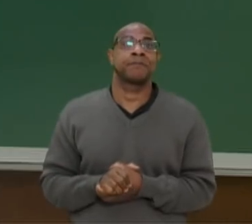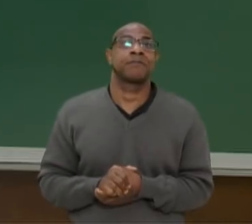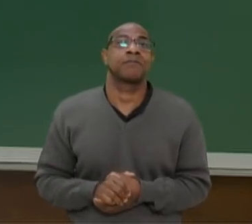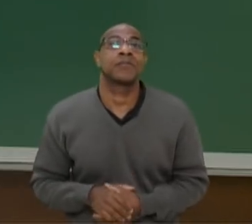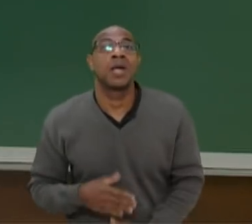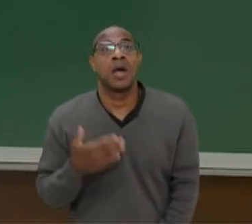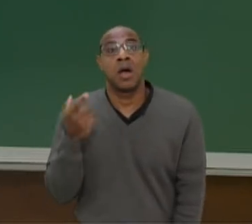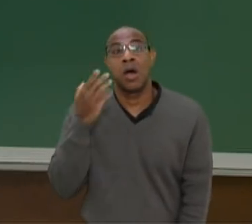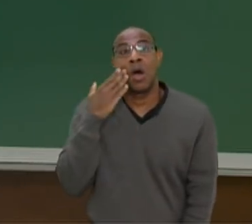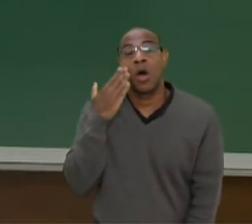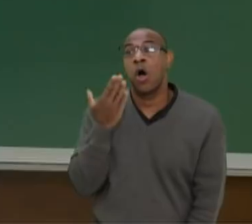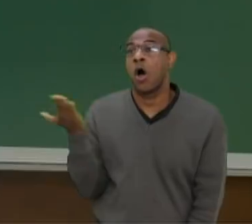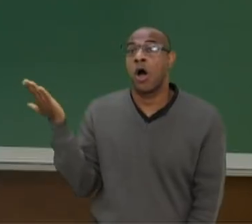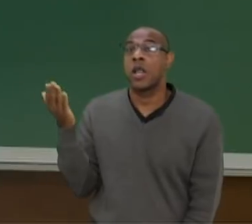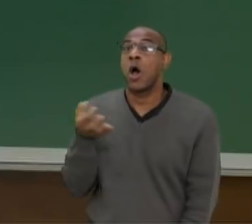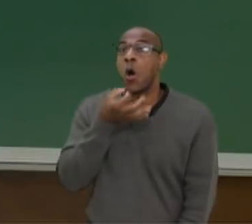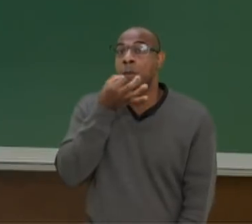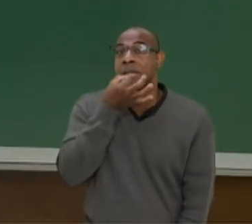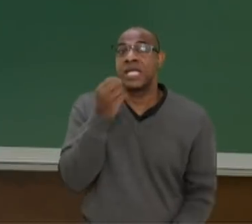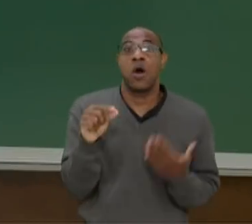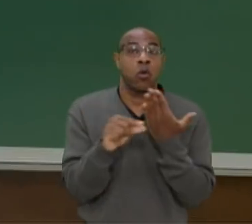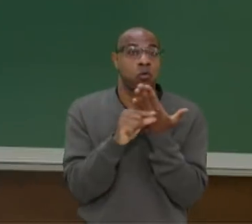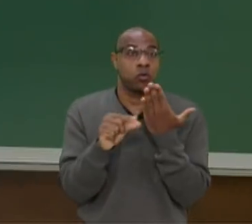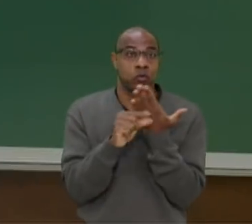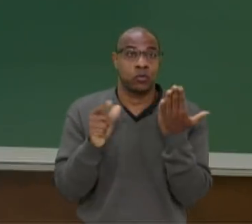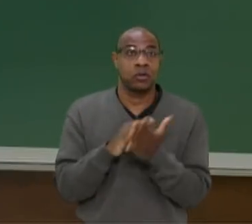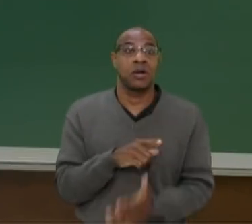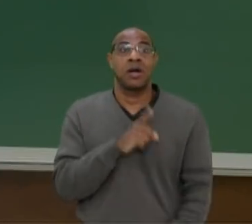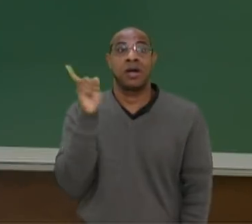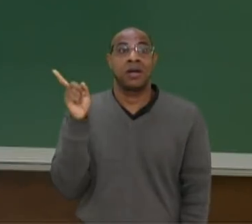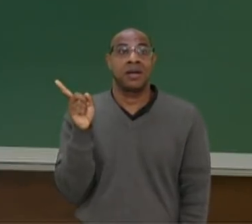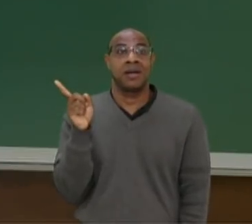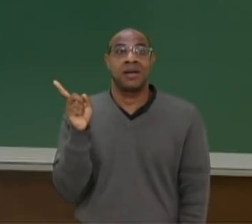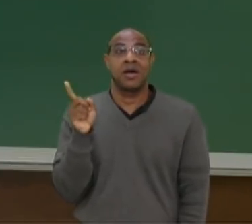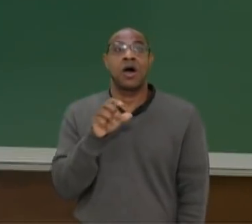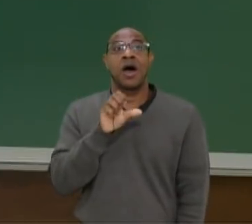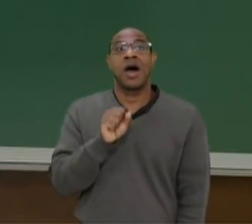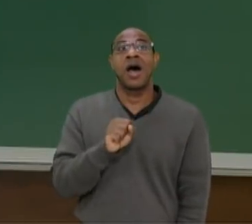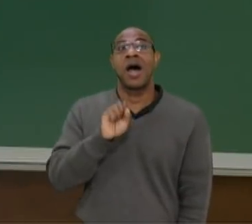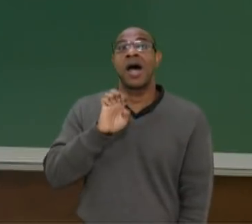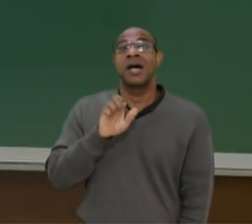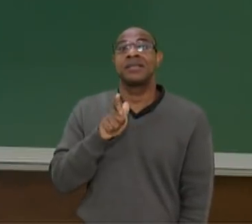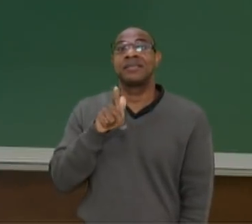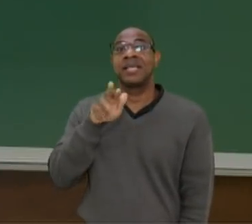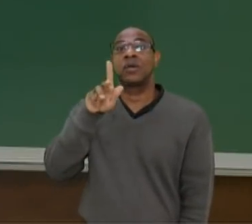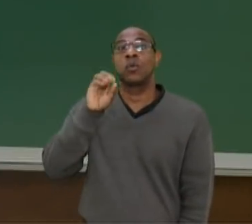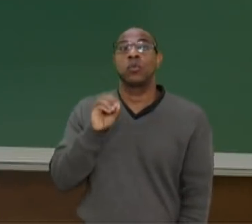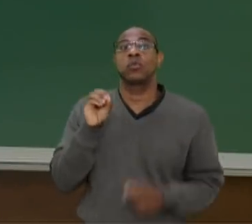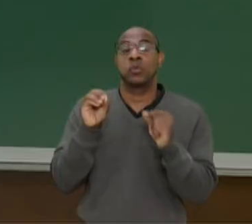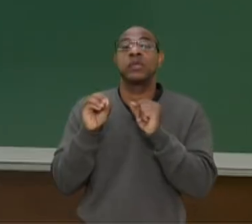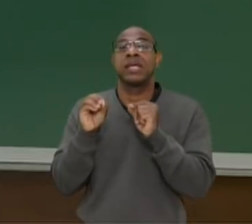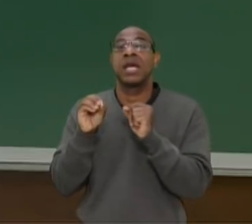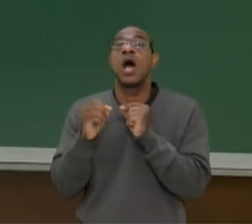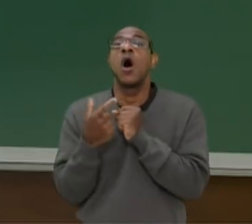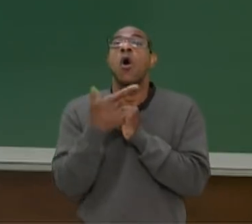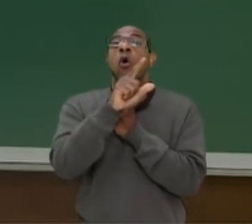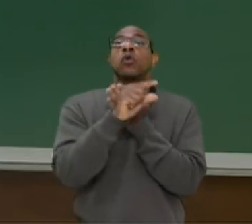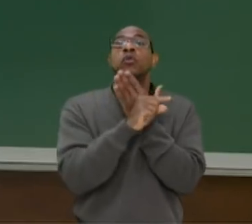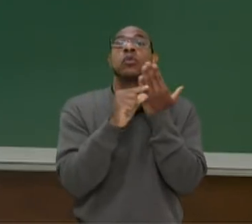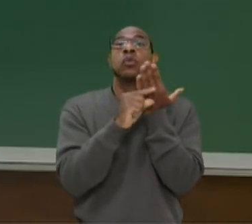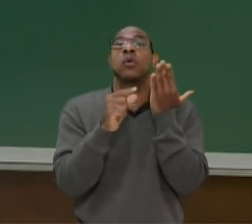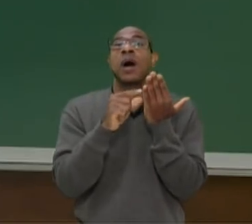Olha aqui a opinião do autor. Segundo, eu sempre vou usar para se referir à opinião de